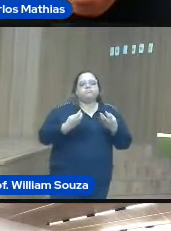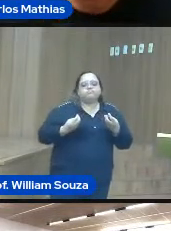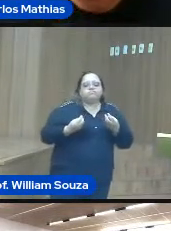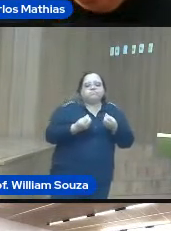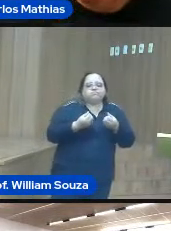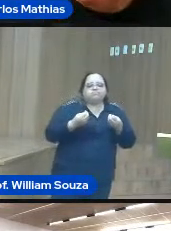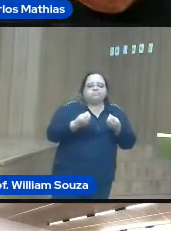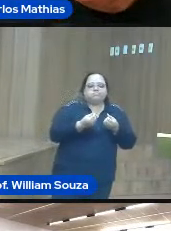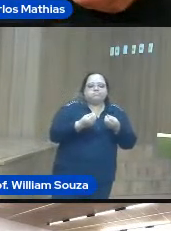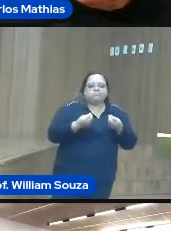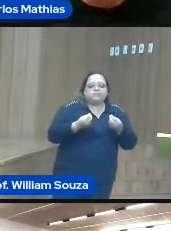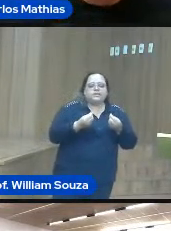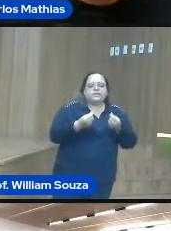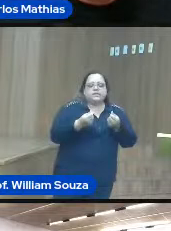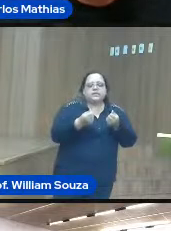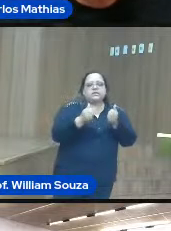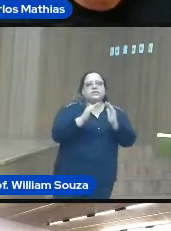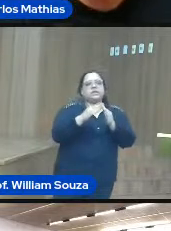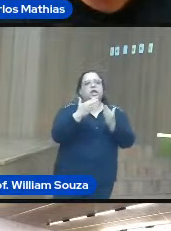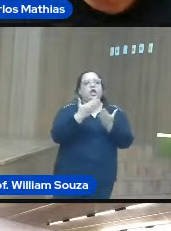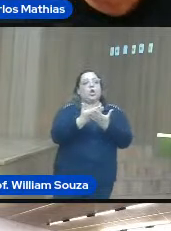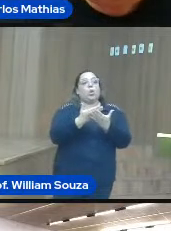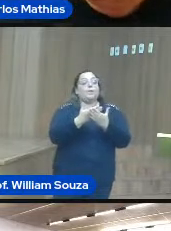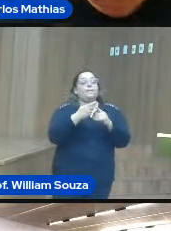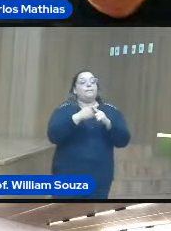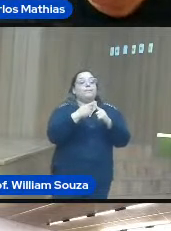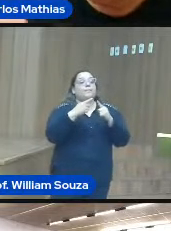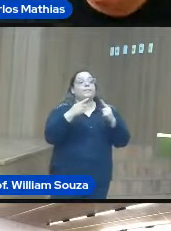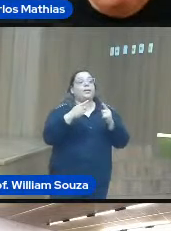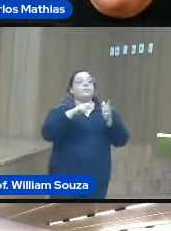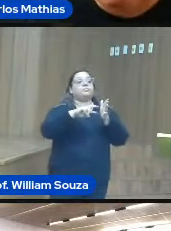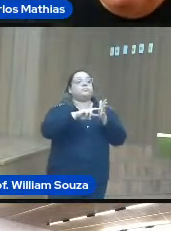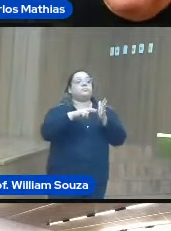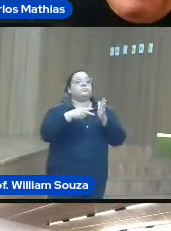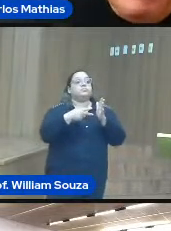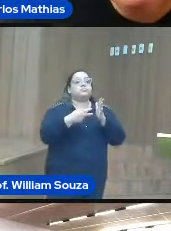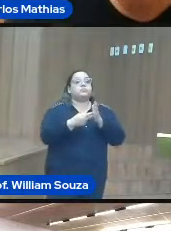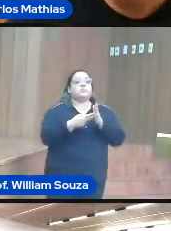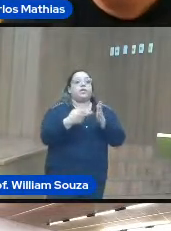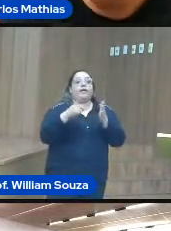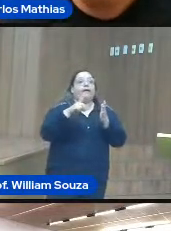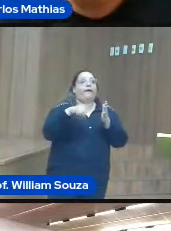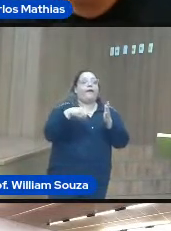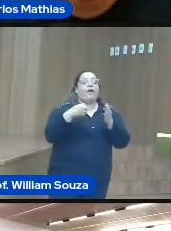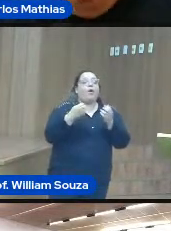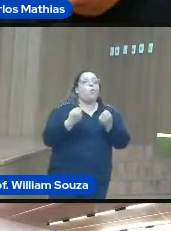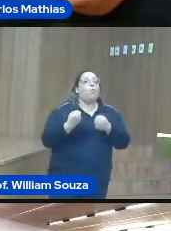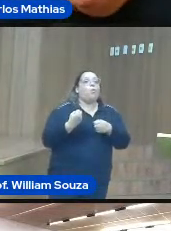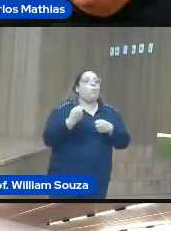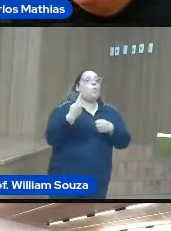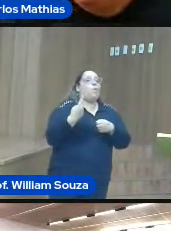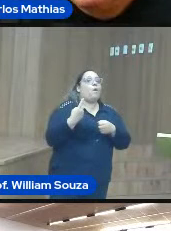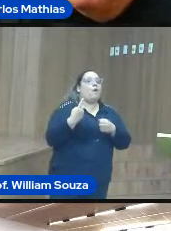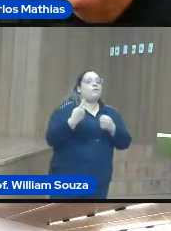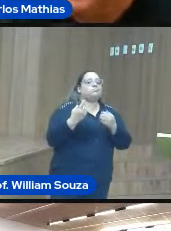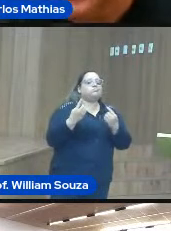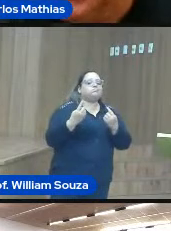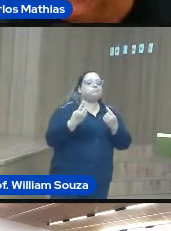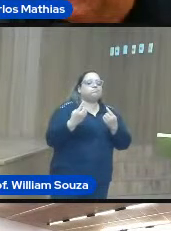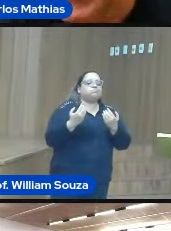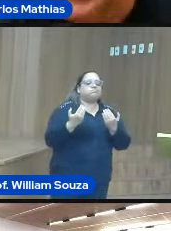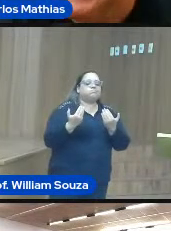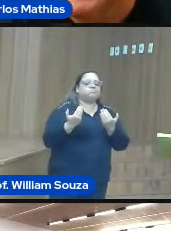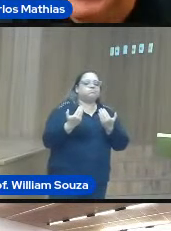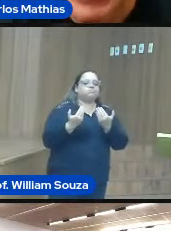escola, mas ela é quase que prima ou irmã de uma outra